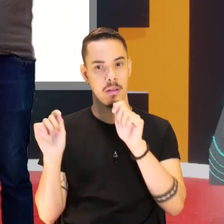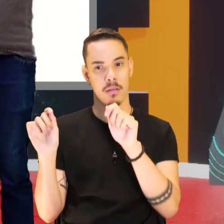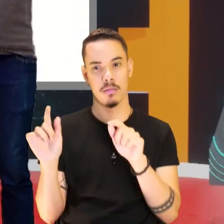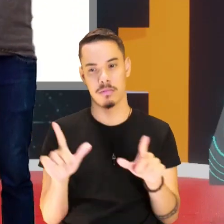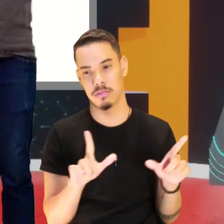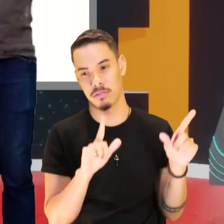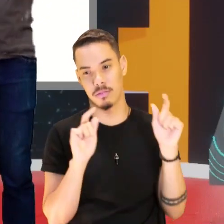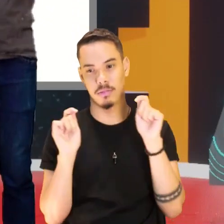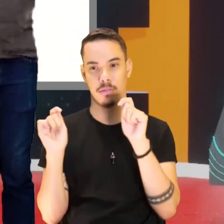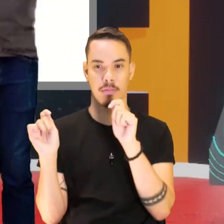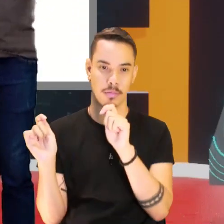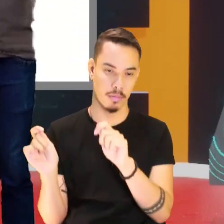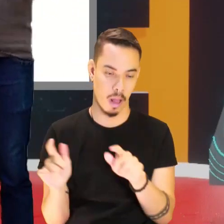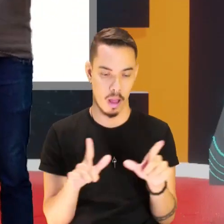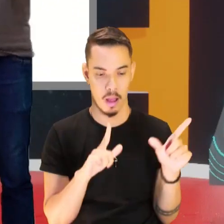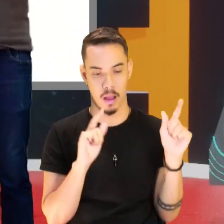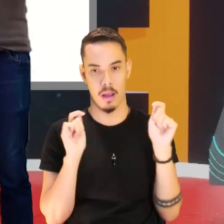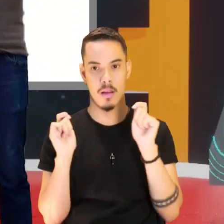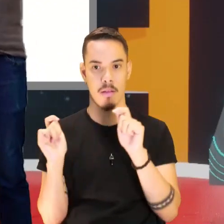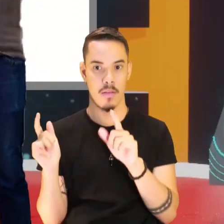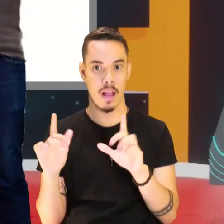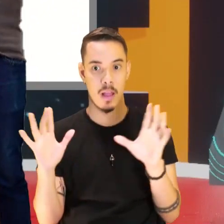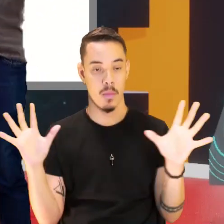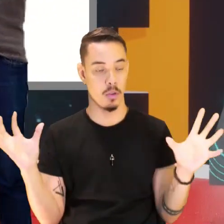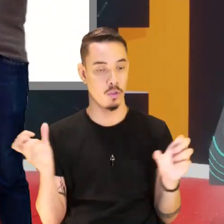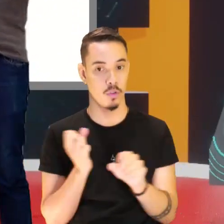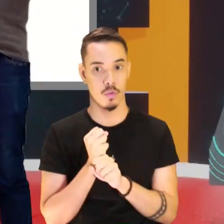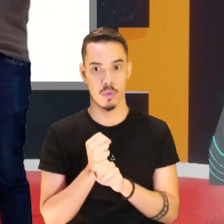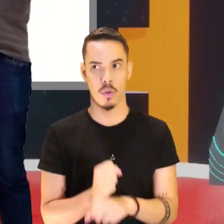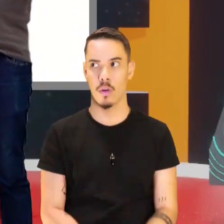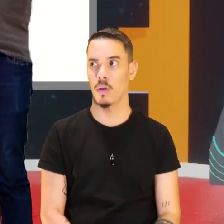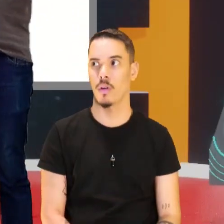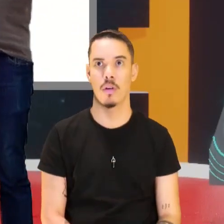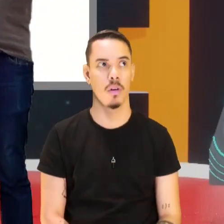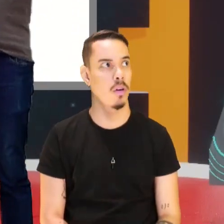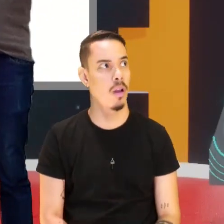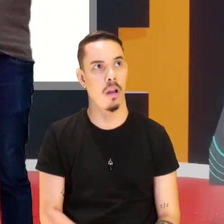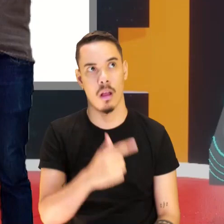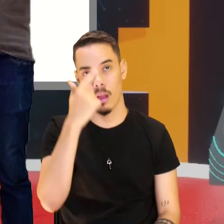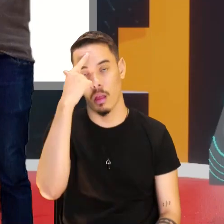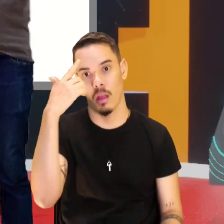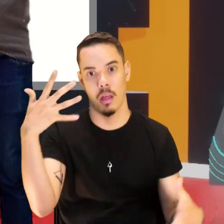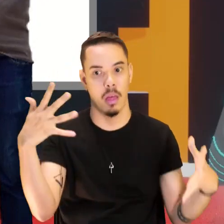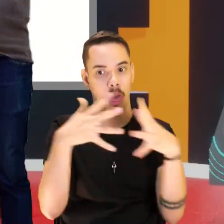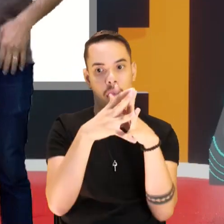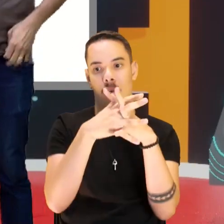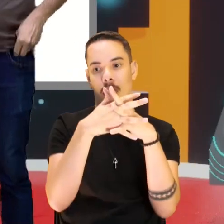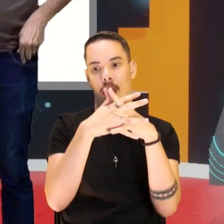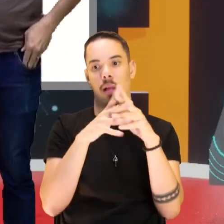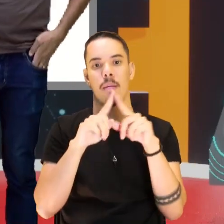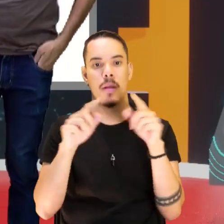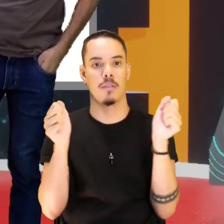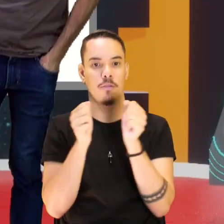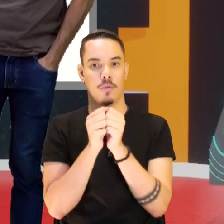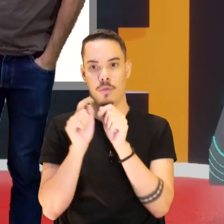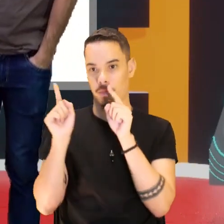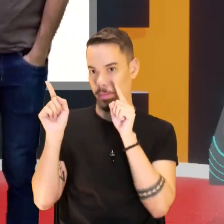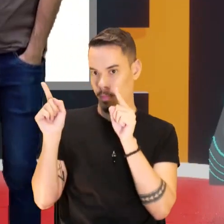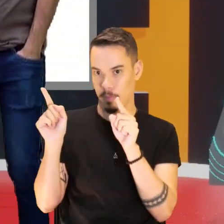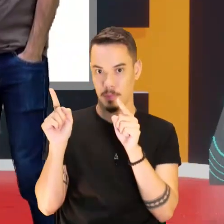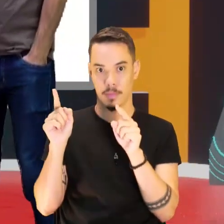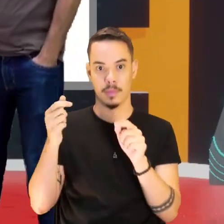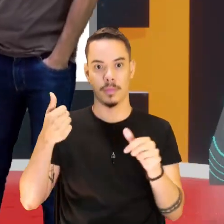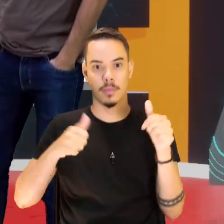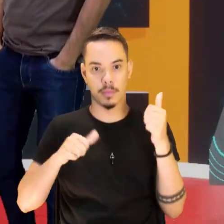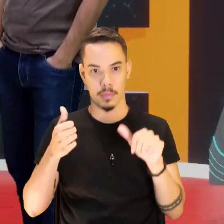e uma lâmina te analisando uma grandeza na outra depois juntou tudo que ela falou assim mas quando a gente faz tudo junto assim ah quando a gente faz essa análise aqui